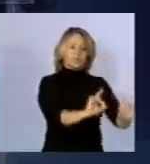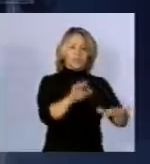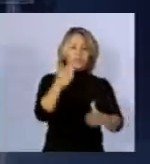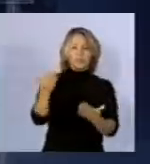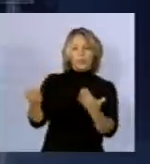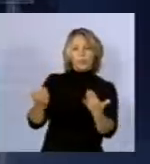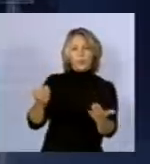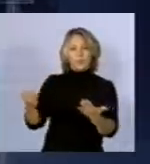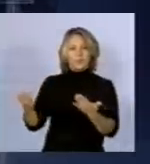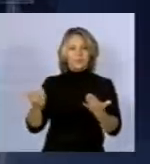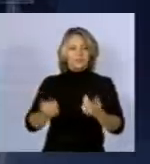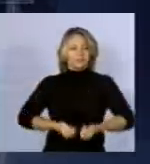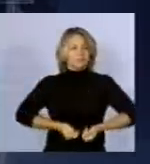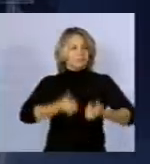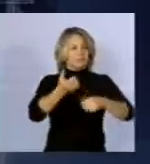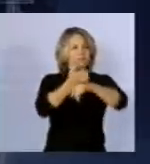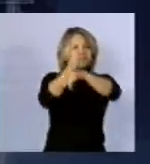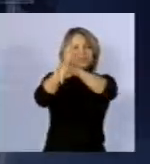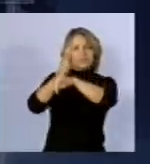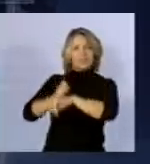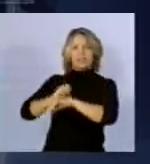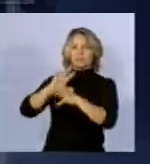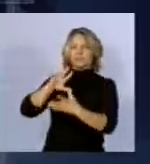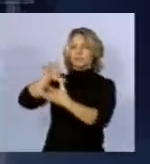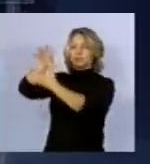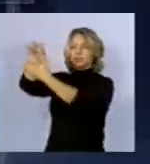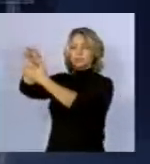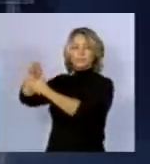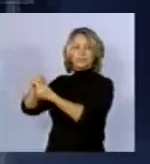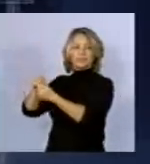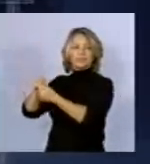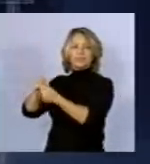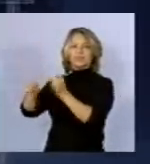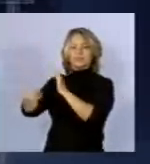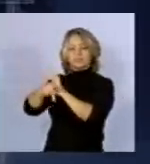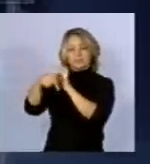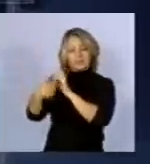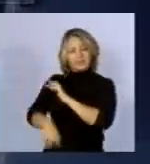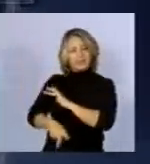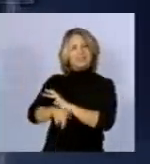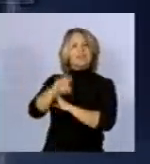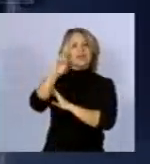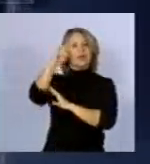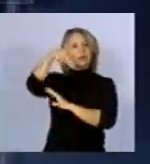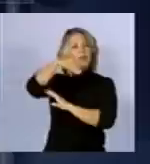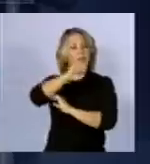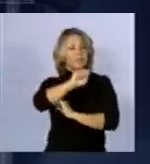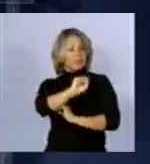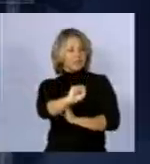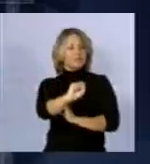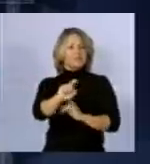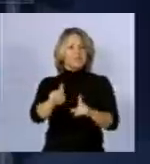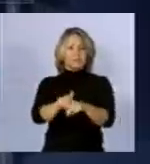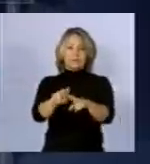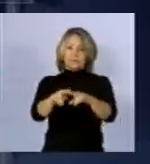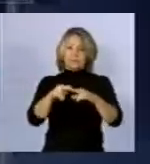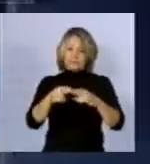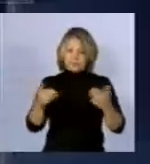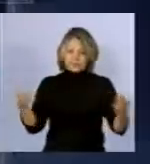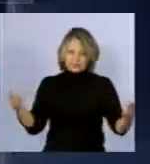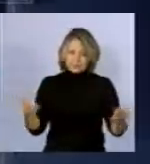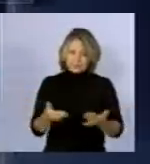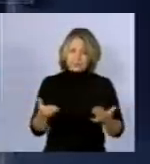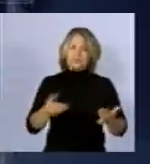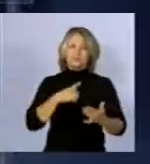são poucos os estados do mundo inclusive os que pertencem à Organização Mundial de Saúde até por isso